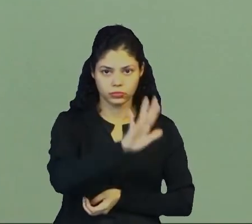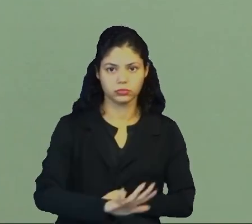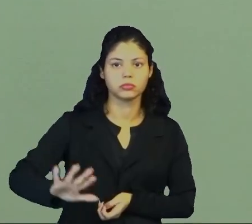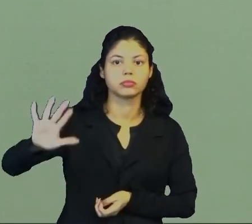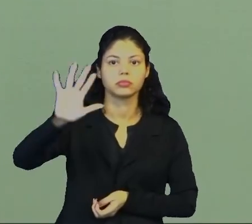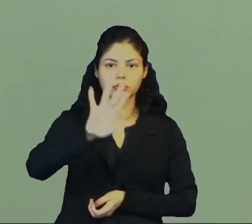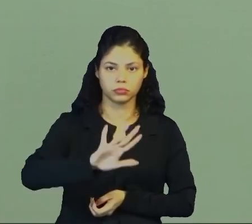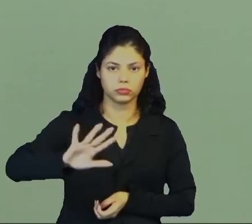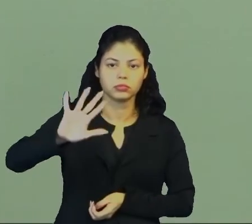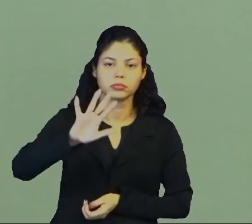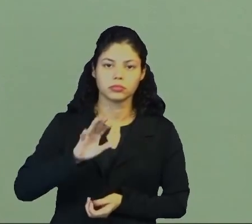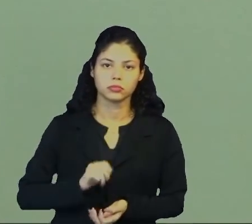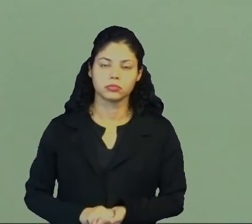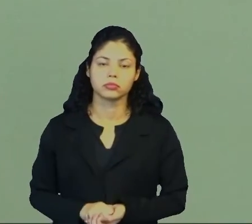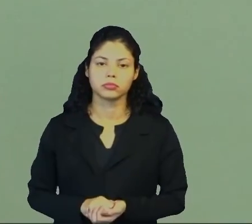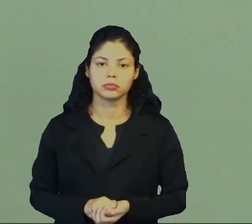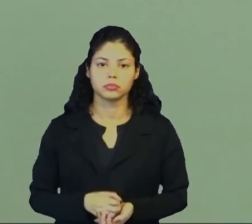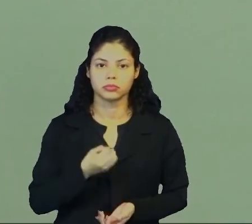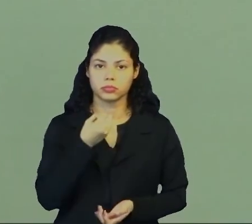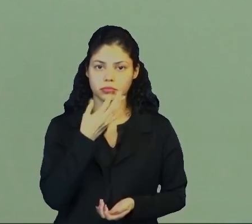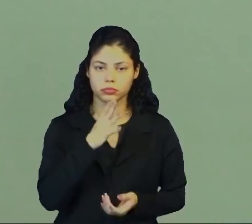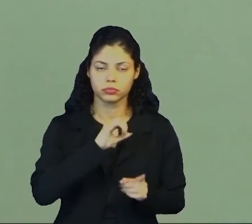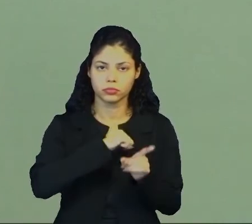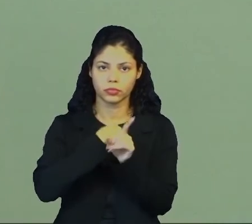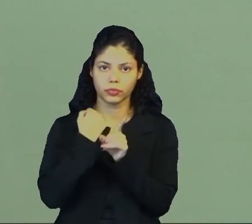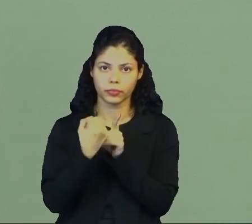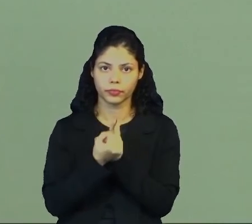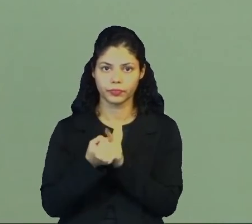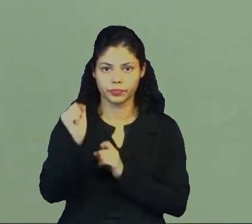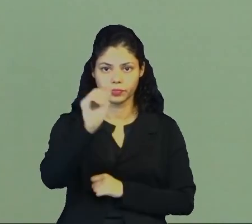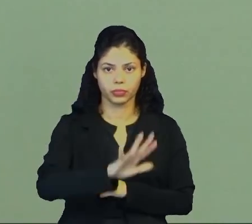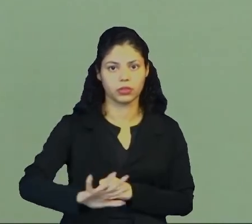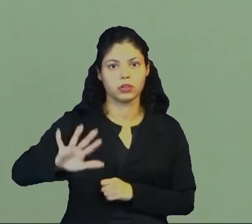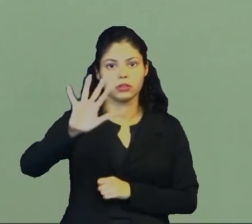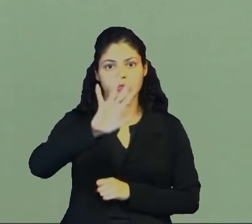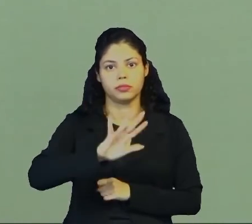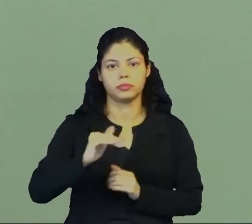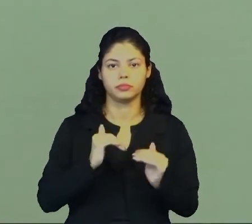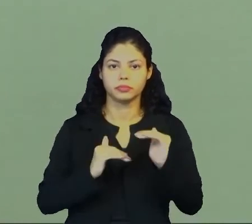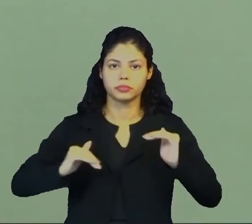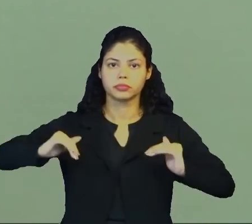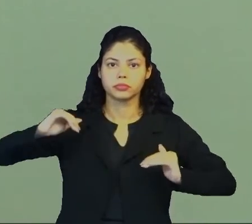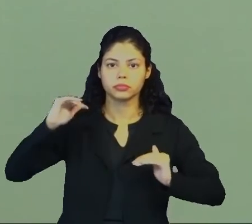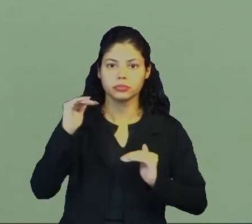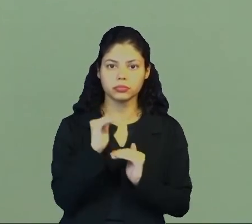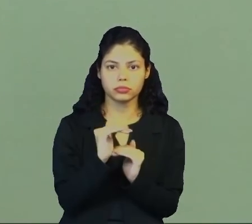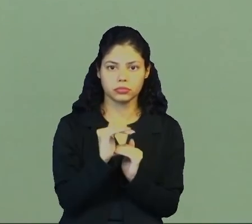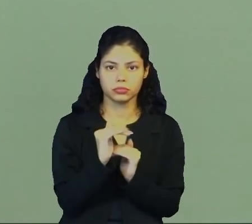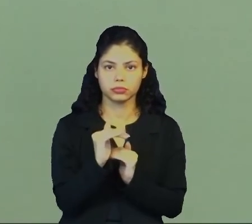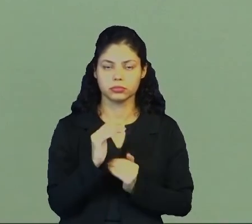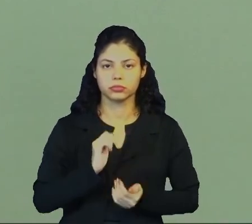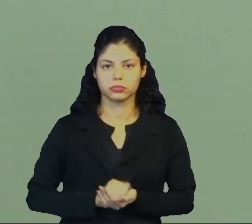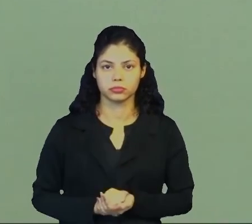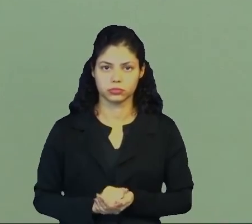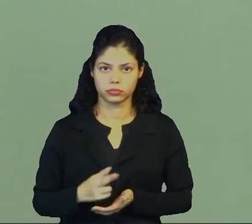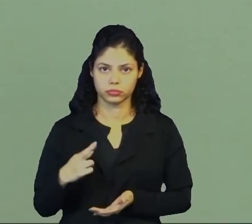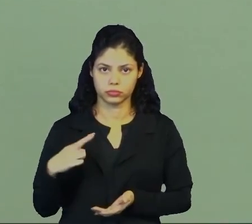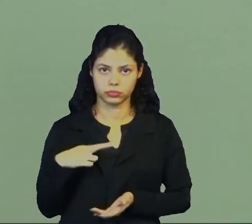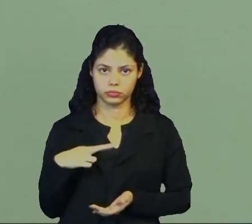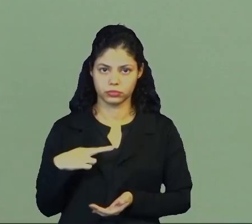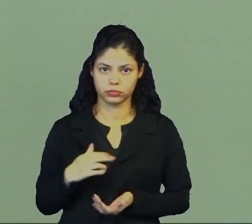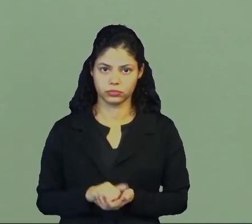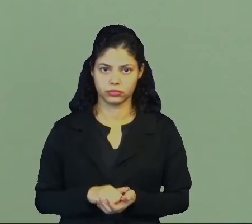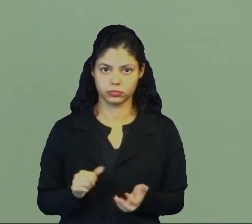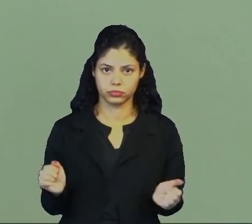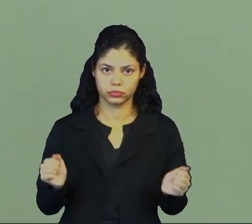do geral, né, o bem-estar da sociedade está acima do bem-estar, né, privado. Não